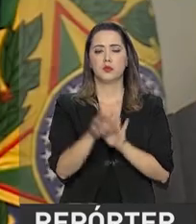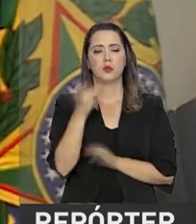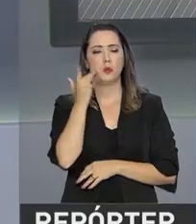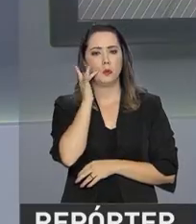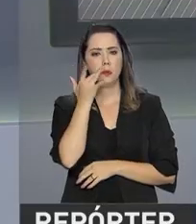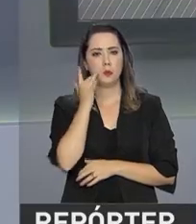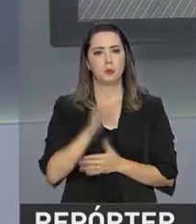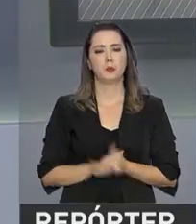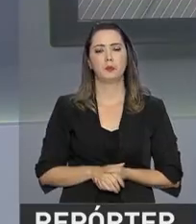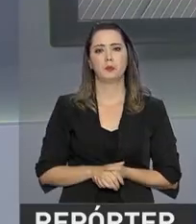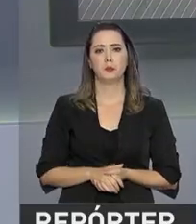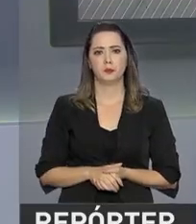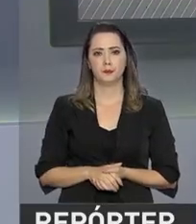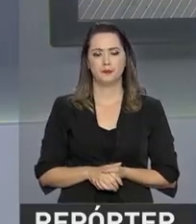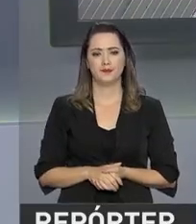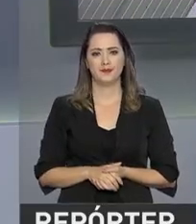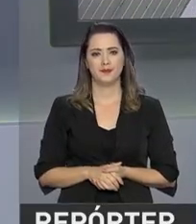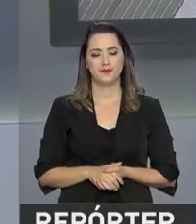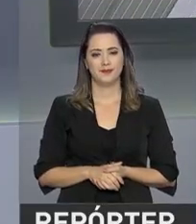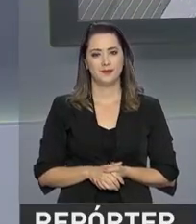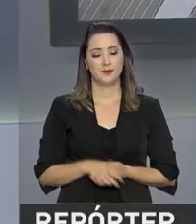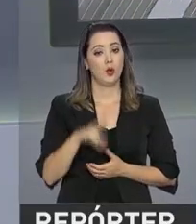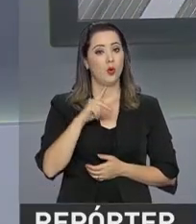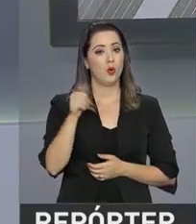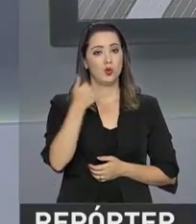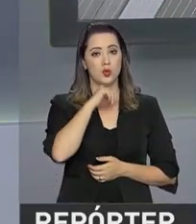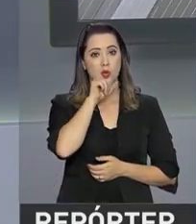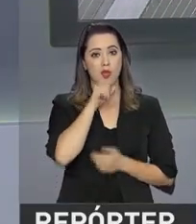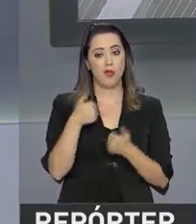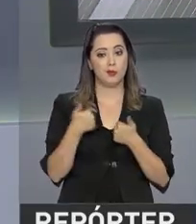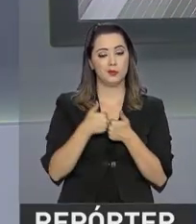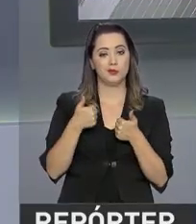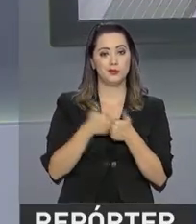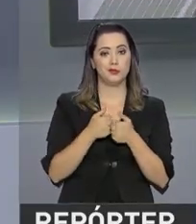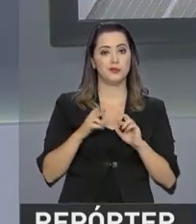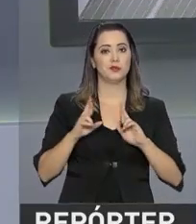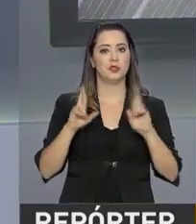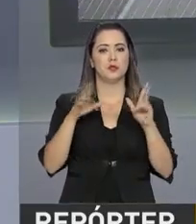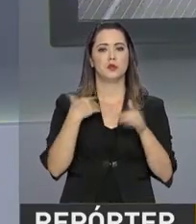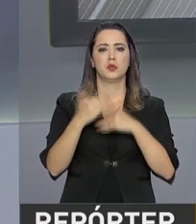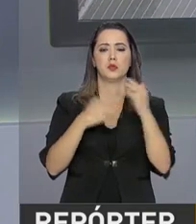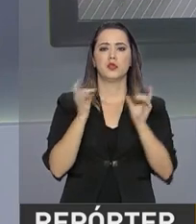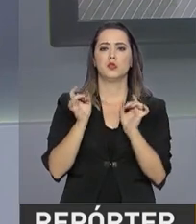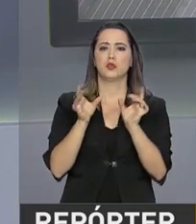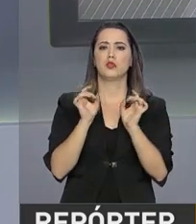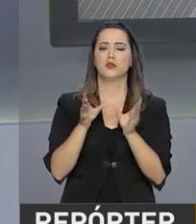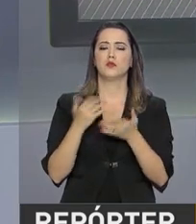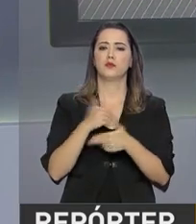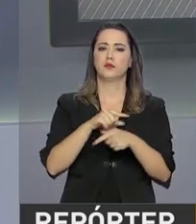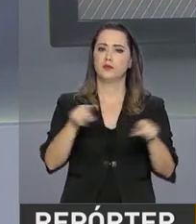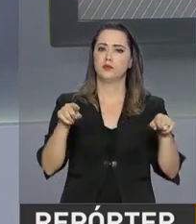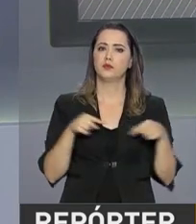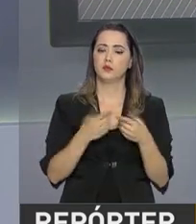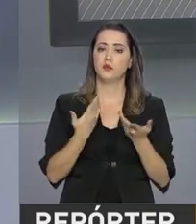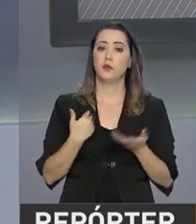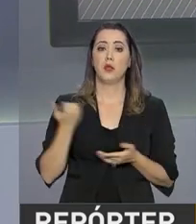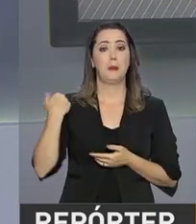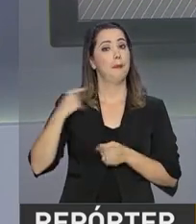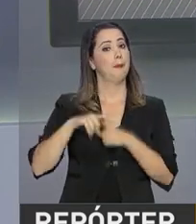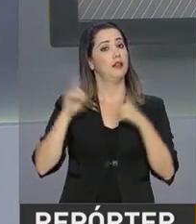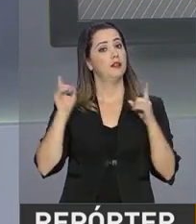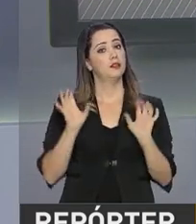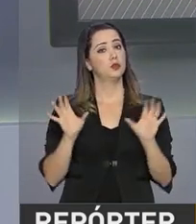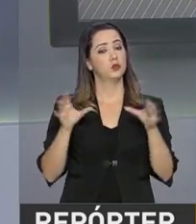de ouro o dia das mães se aproxima ea expectativa é de aumento de vendas no comércio varejista mas a